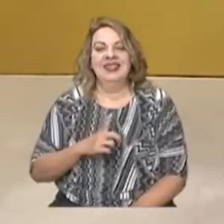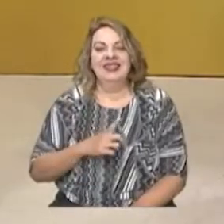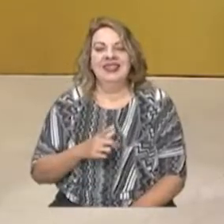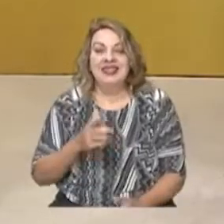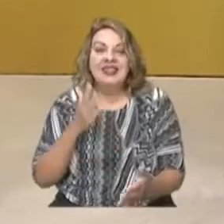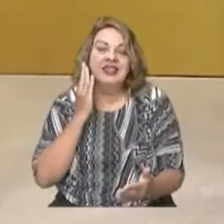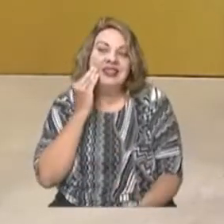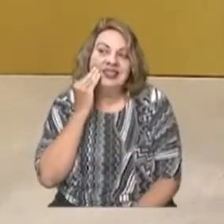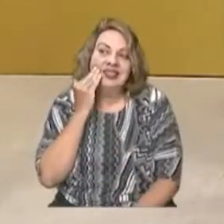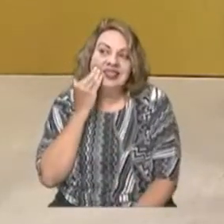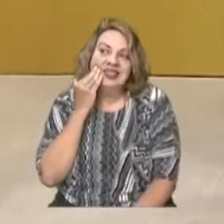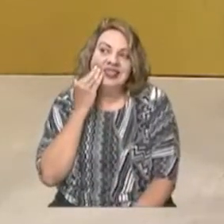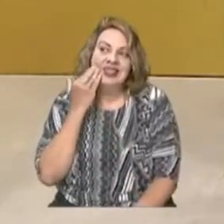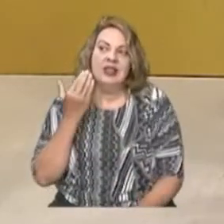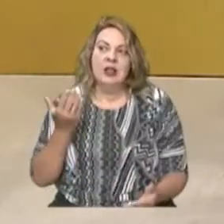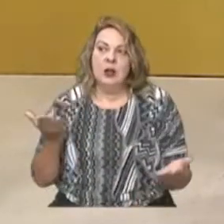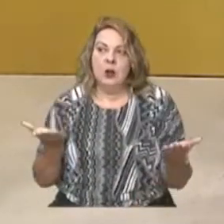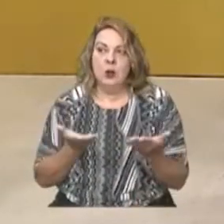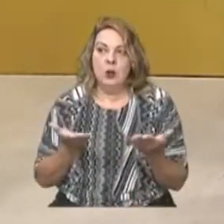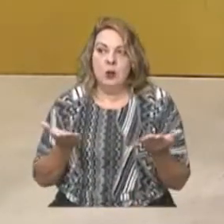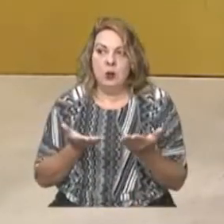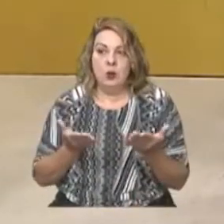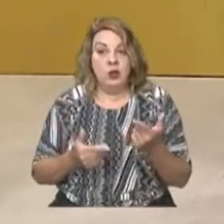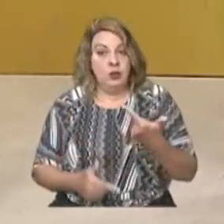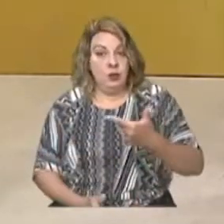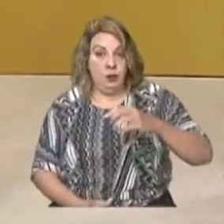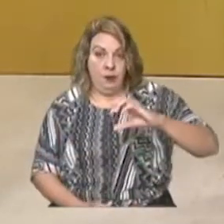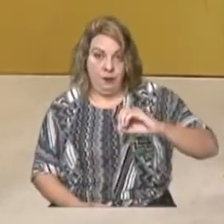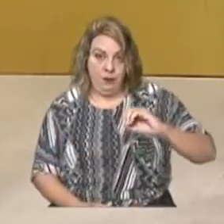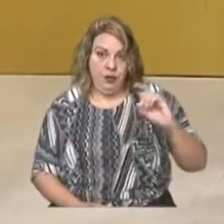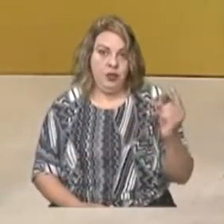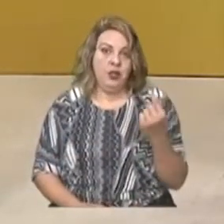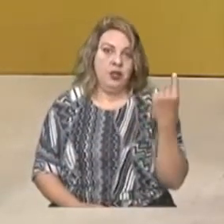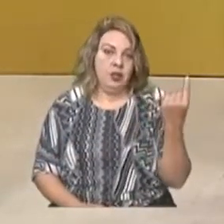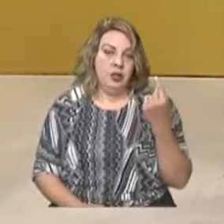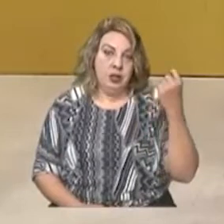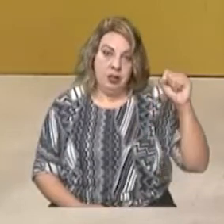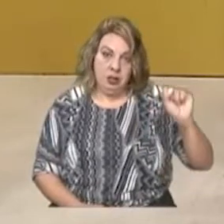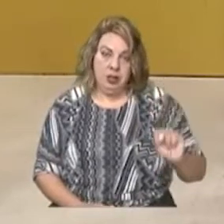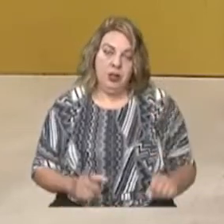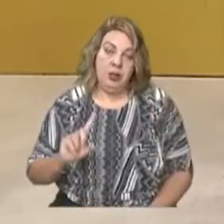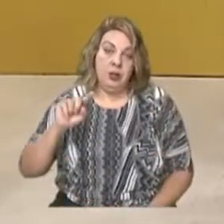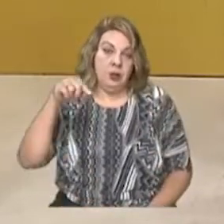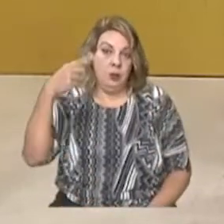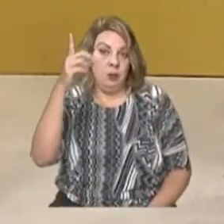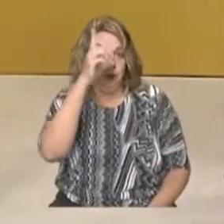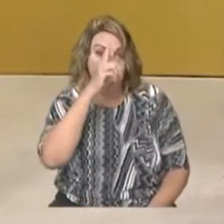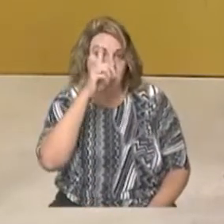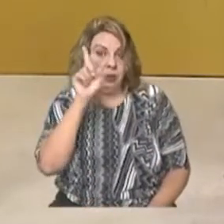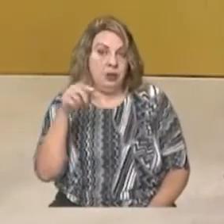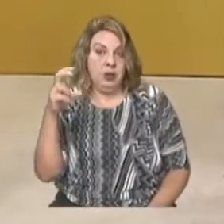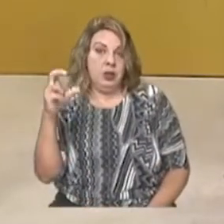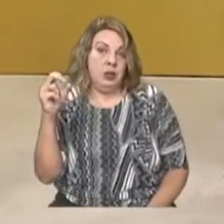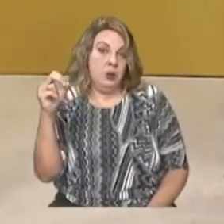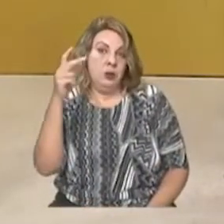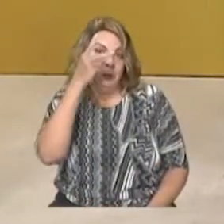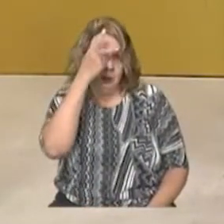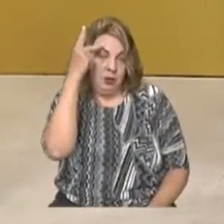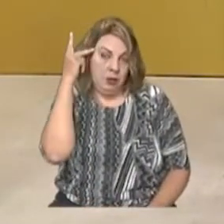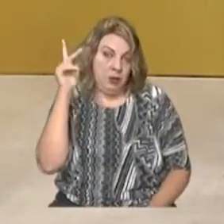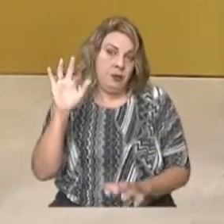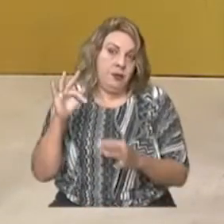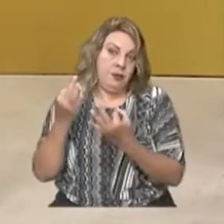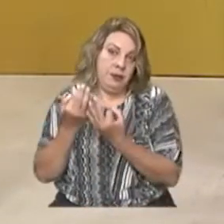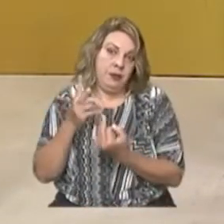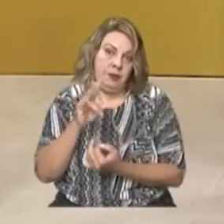tá entendendo? Hoje nós anunciamos 20 no Gira. Domingo que vem serão 50 pessoas, 50